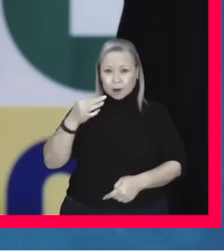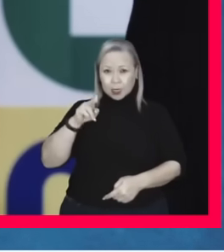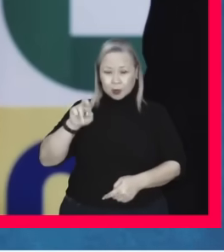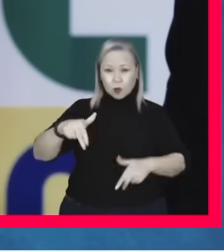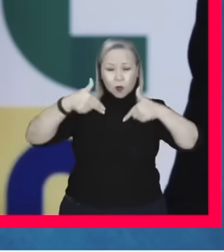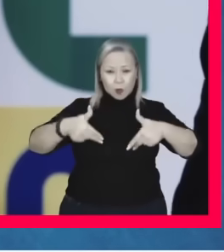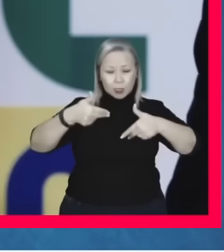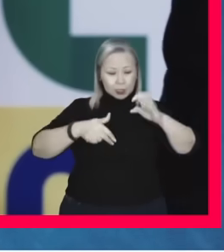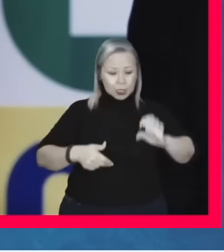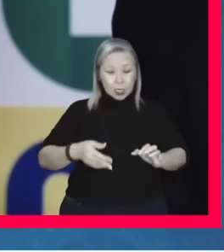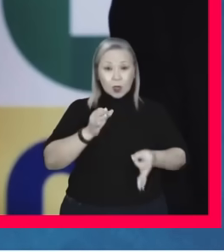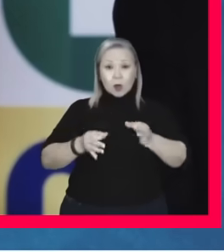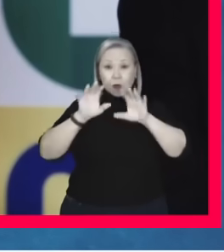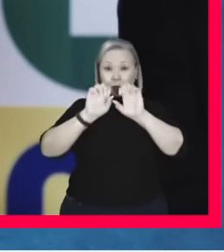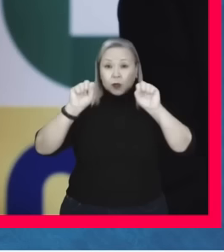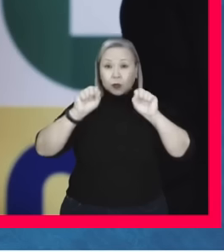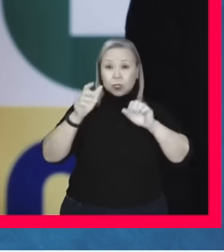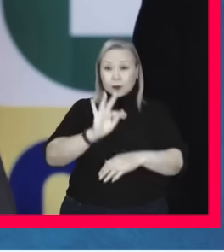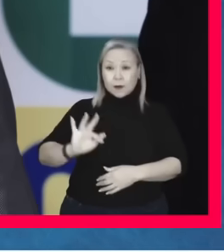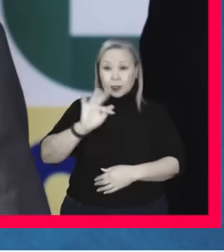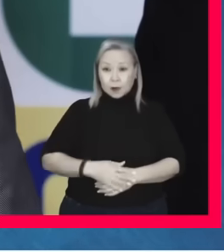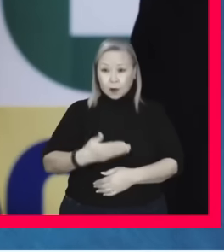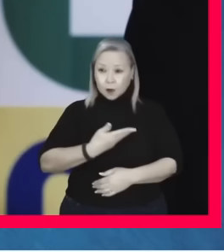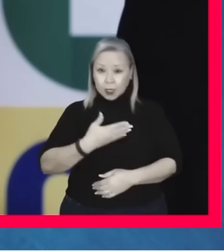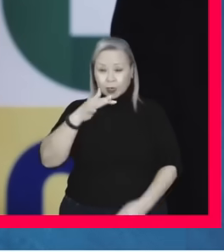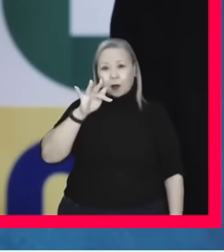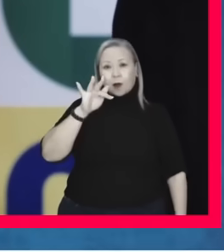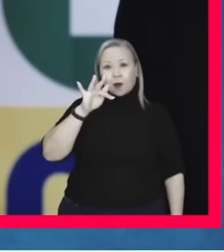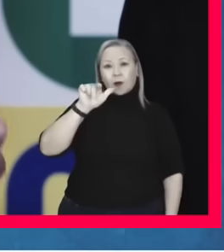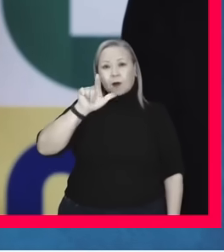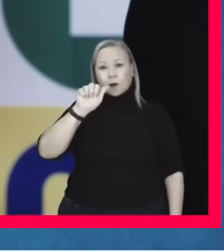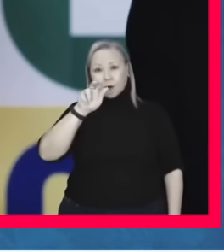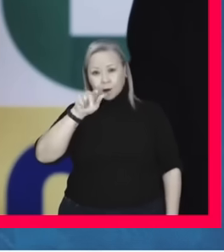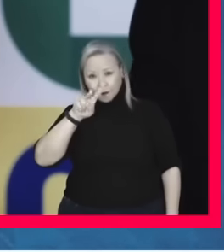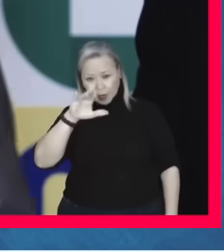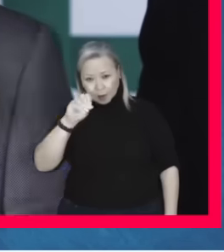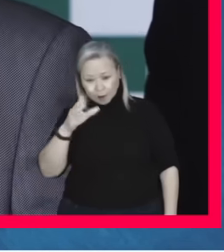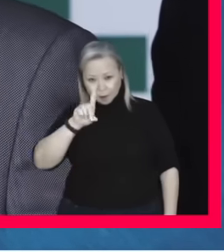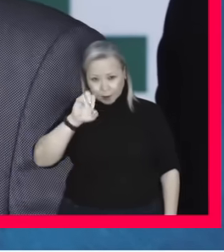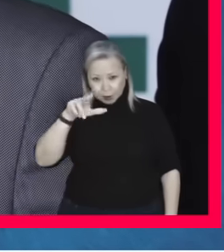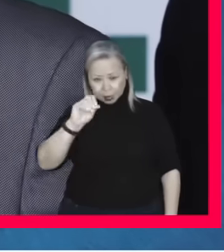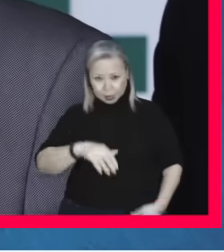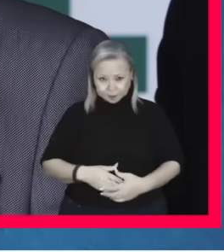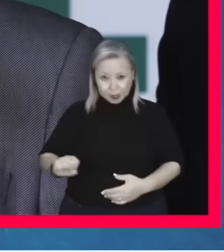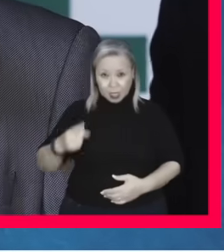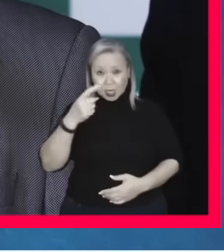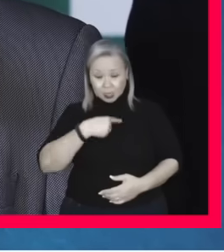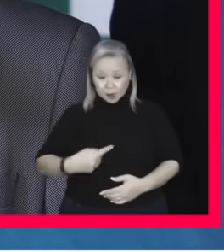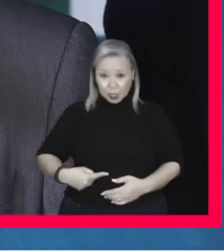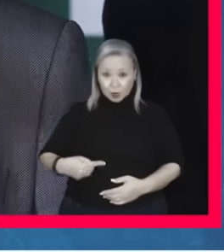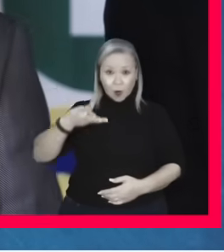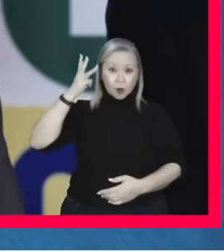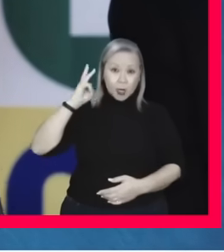juiz federal, que é o nosso companheiro Flávio Dino, ex-governador do Maranhão, eleito senador da República, que vai ser o